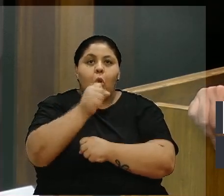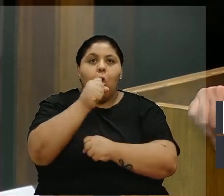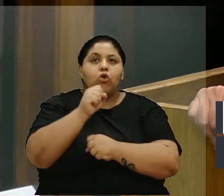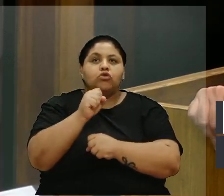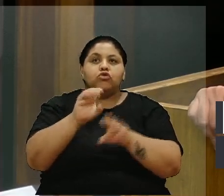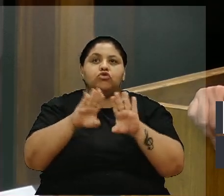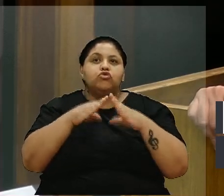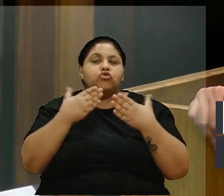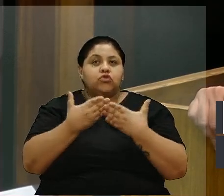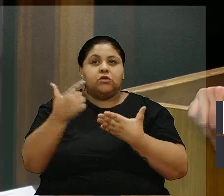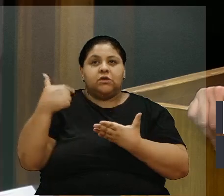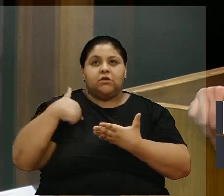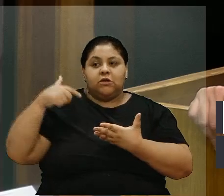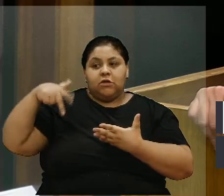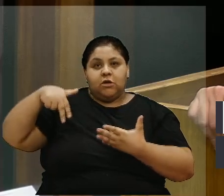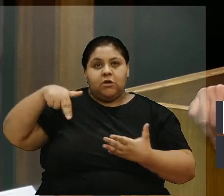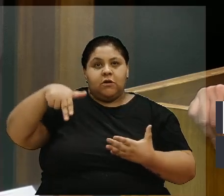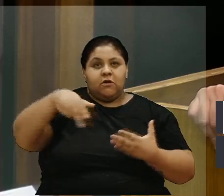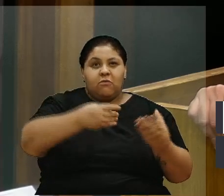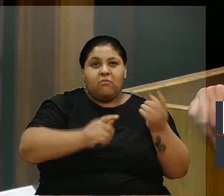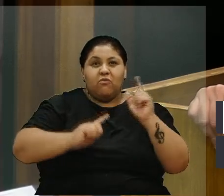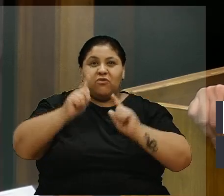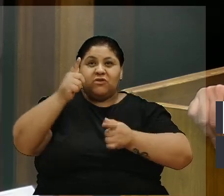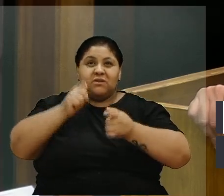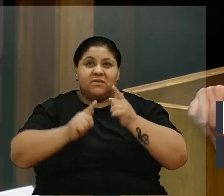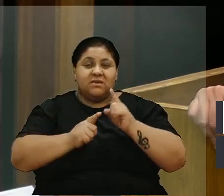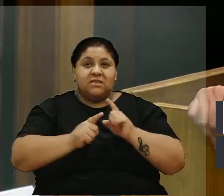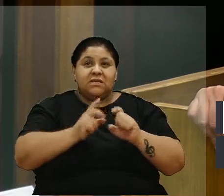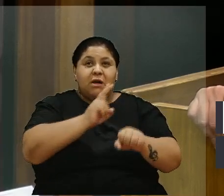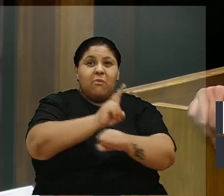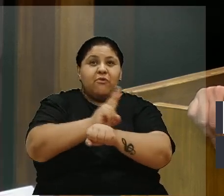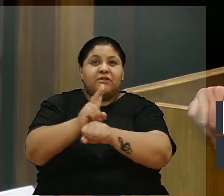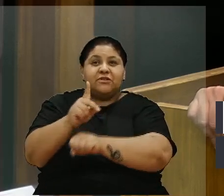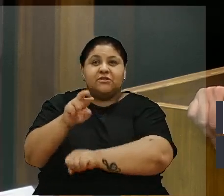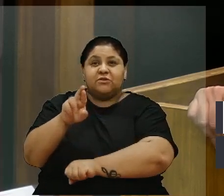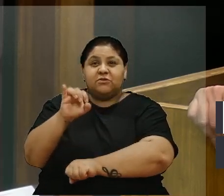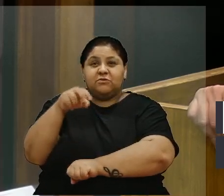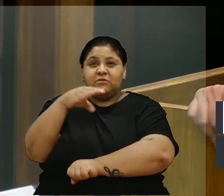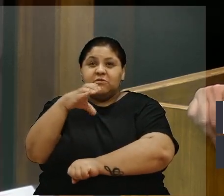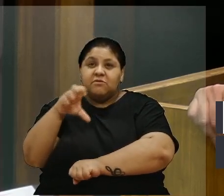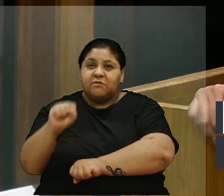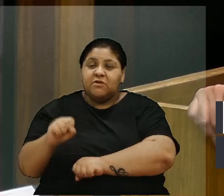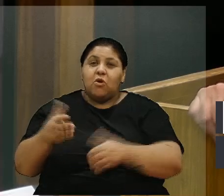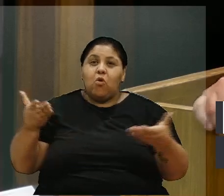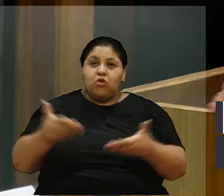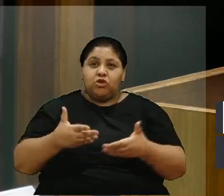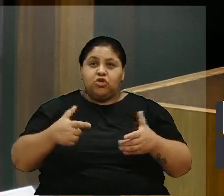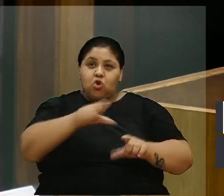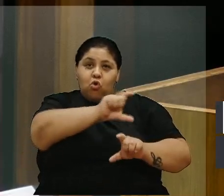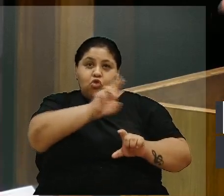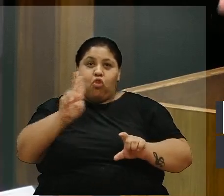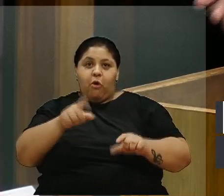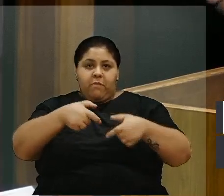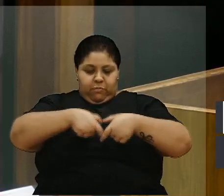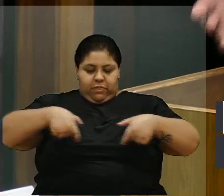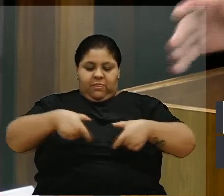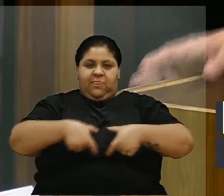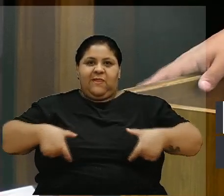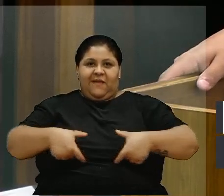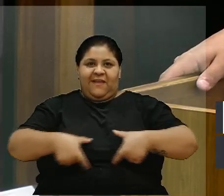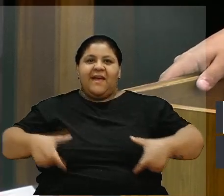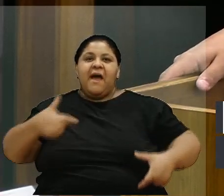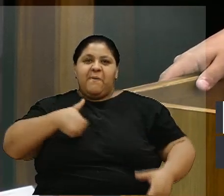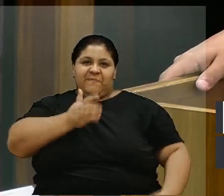escolas. Eu desfilei muitos carnavais na Protegidos. Hoje não estou representado, por isso que eu estou com todas aqui, né? A minha escola de coração